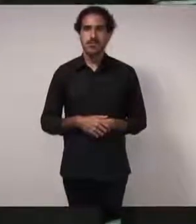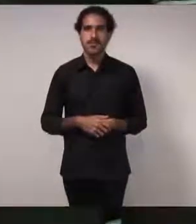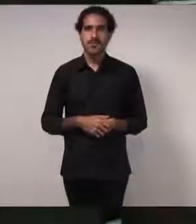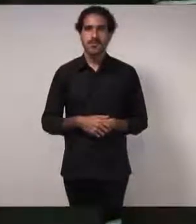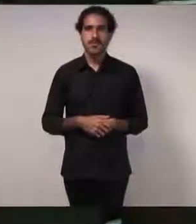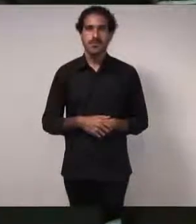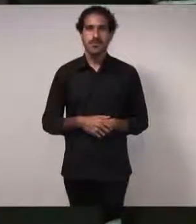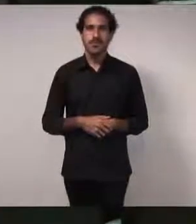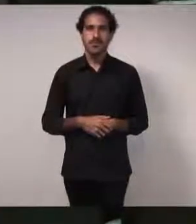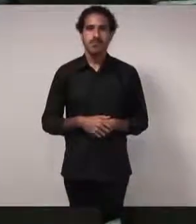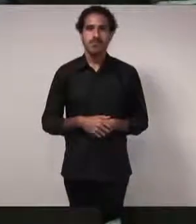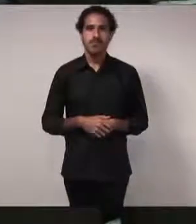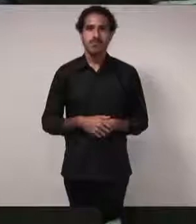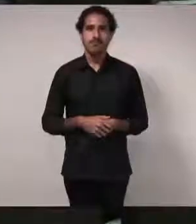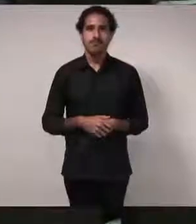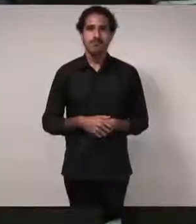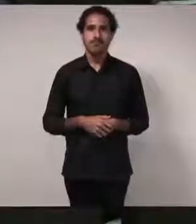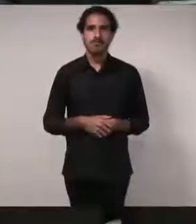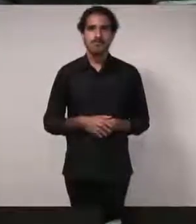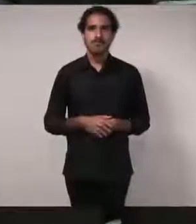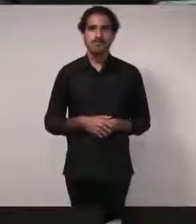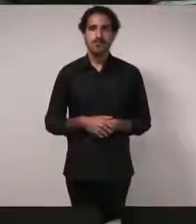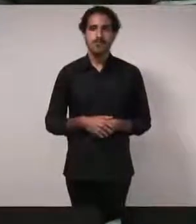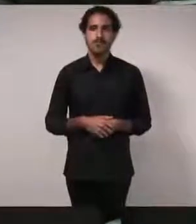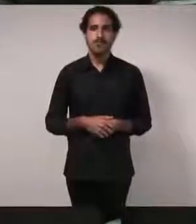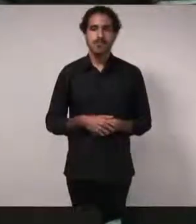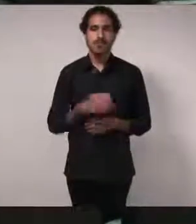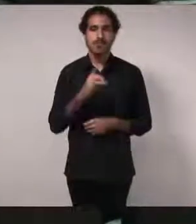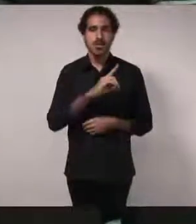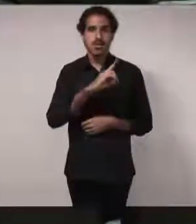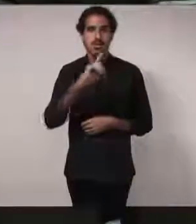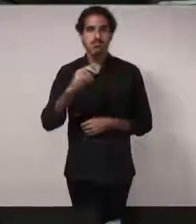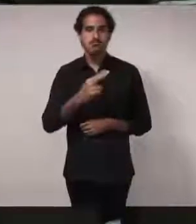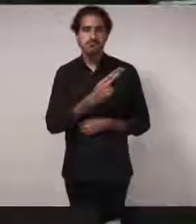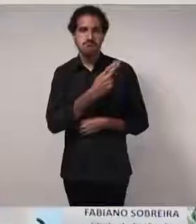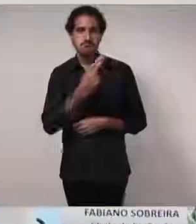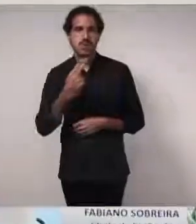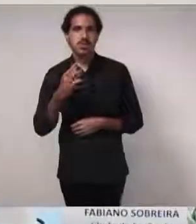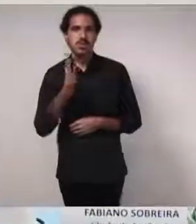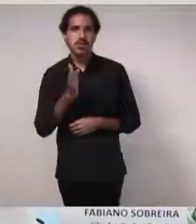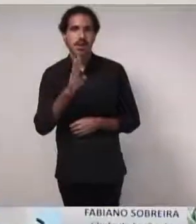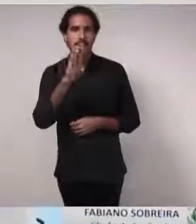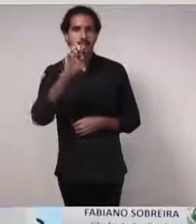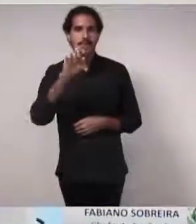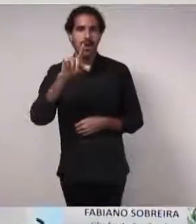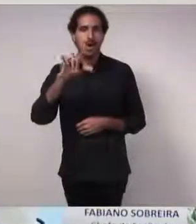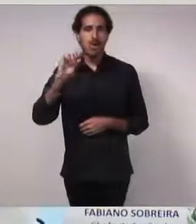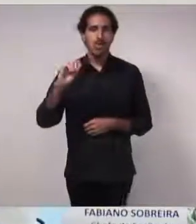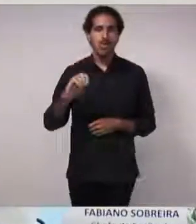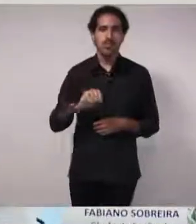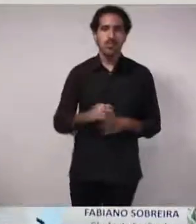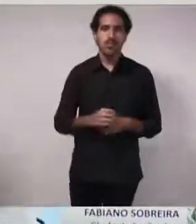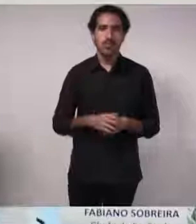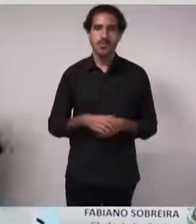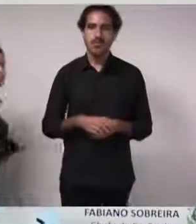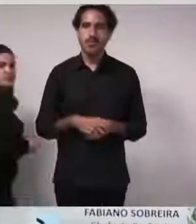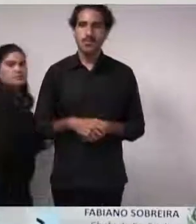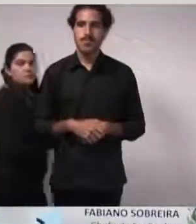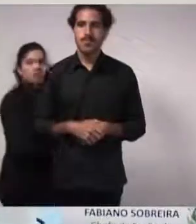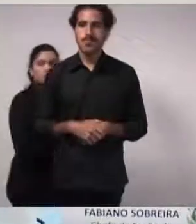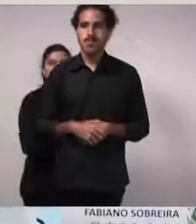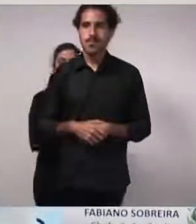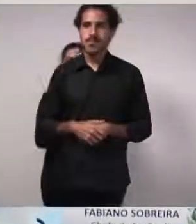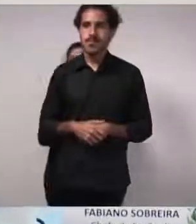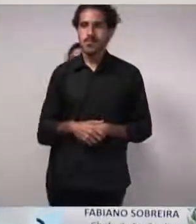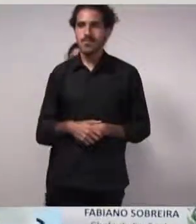Bom dia agora. Bom, meu nome é Paulo, né? Como já falado, Paulo Marques, sou diretor da área de coordenação